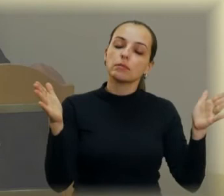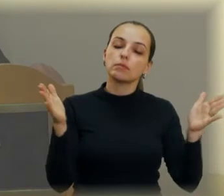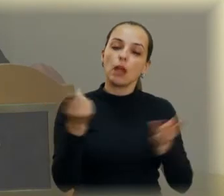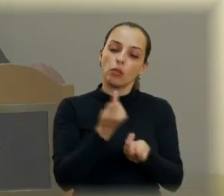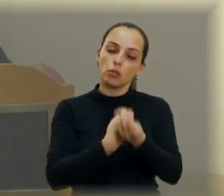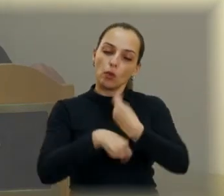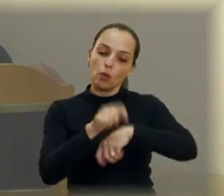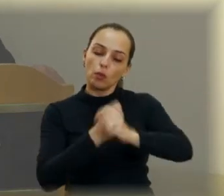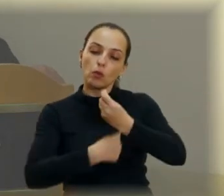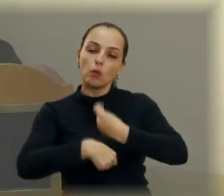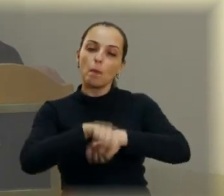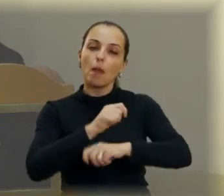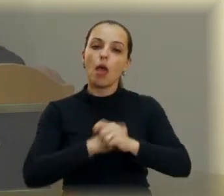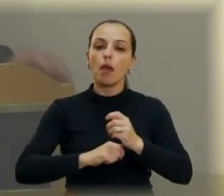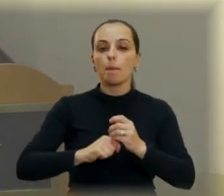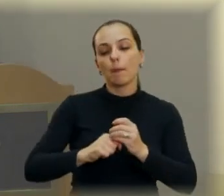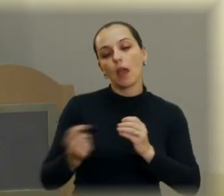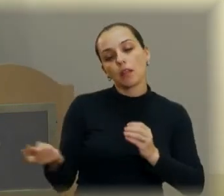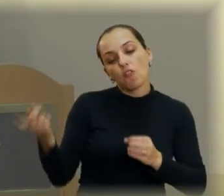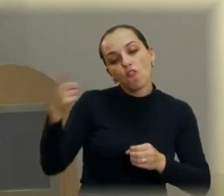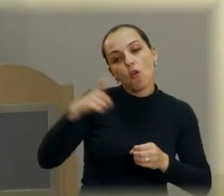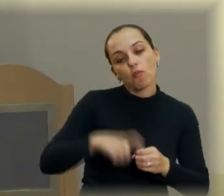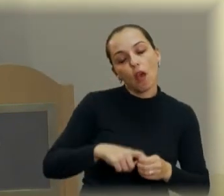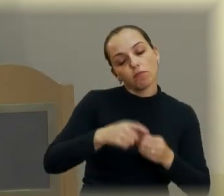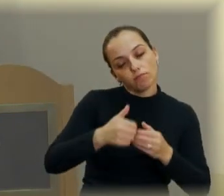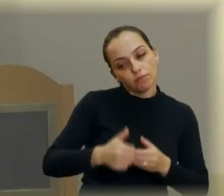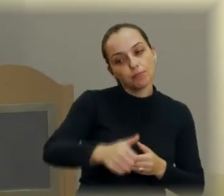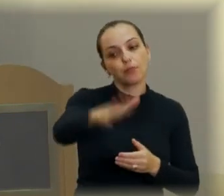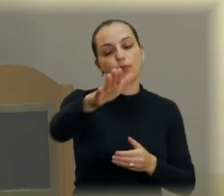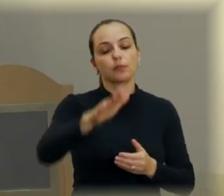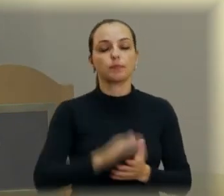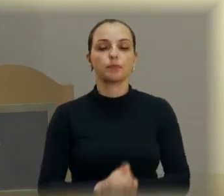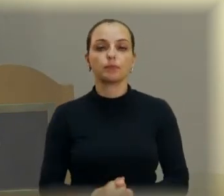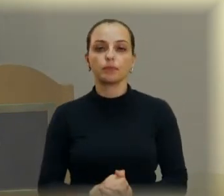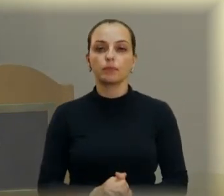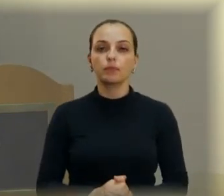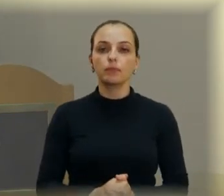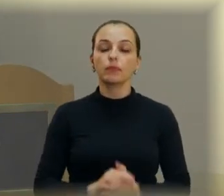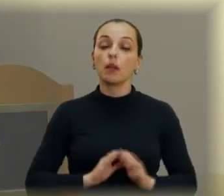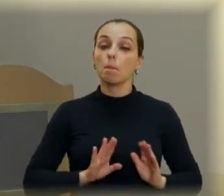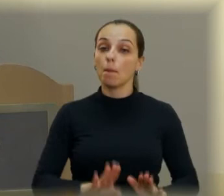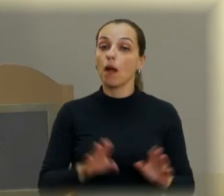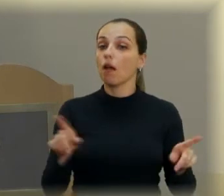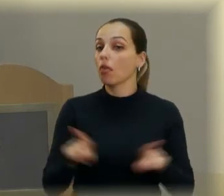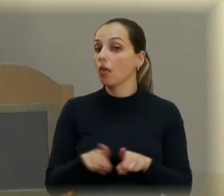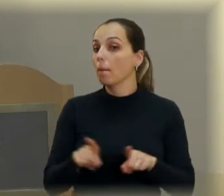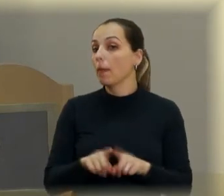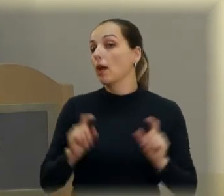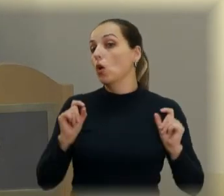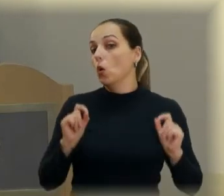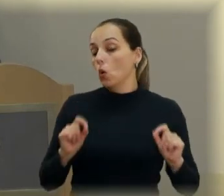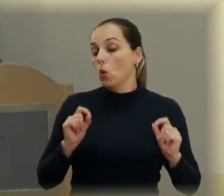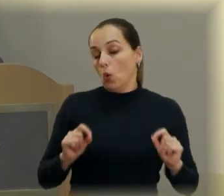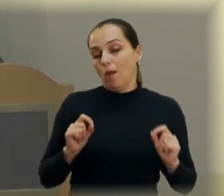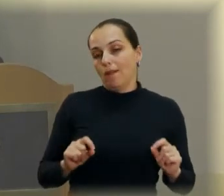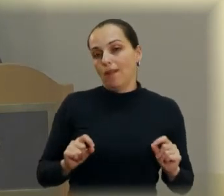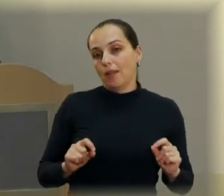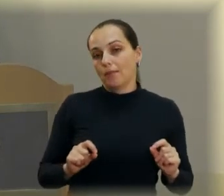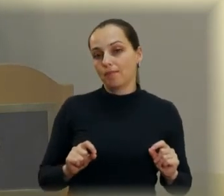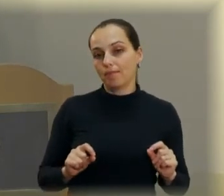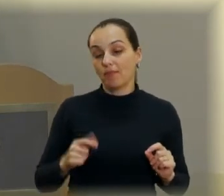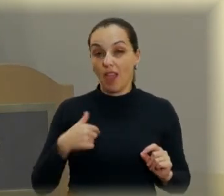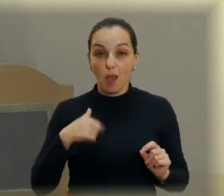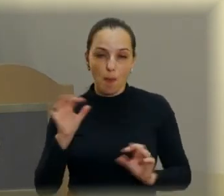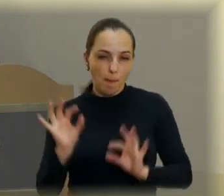do nosso país que tá totalmente parado mas também eu não tinha